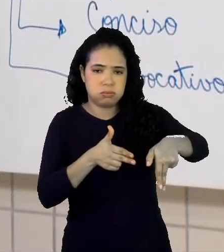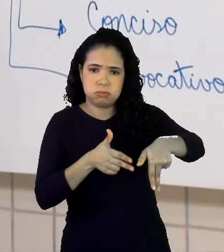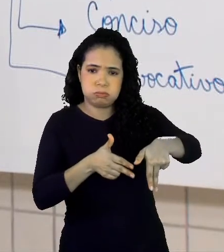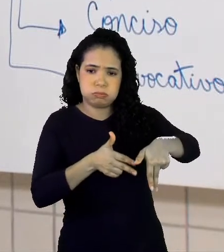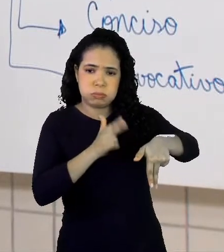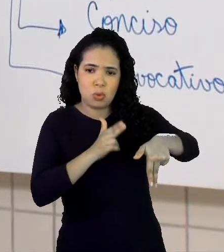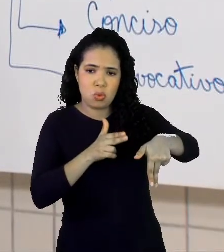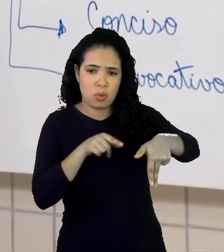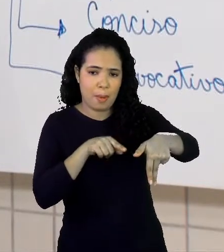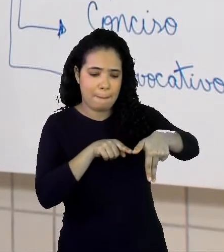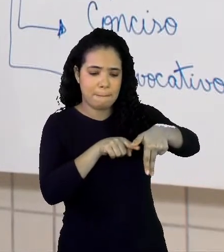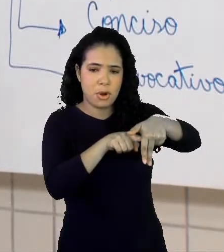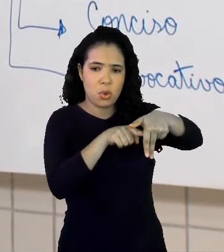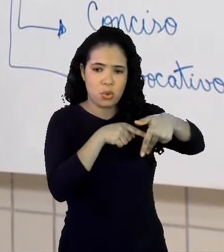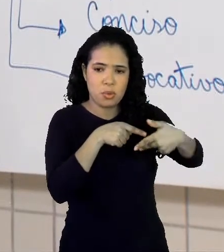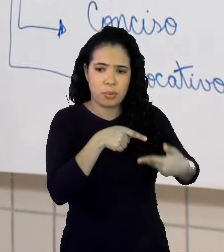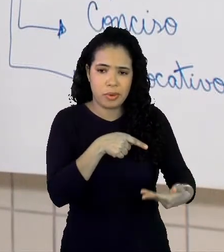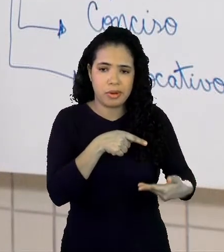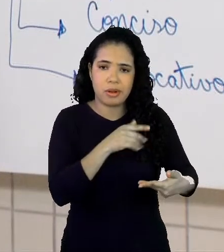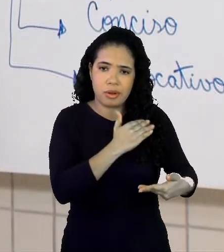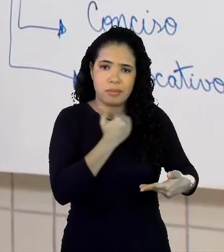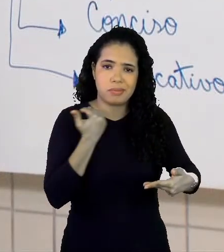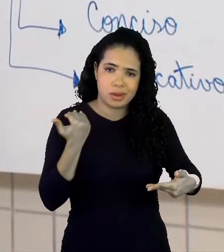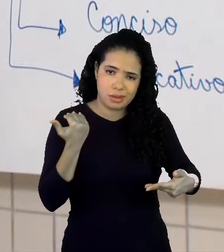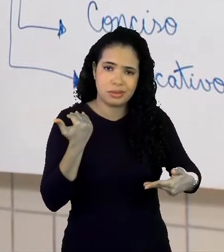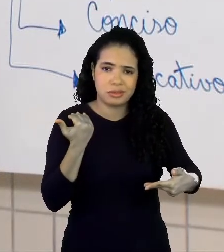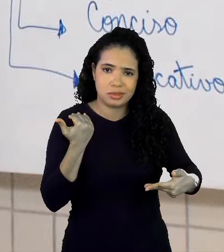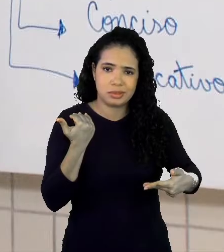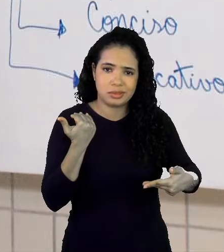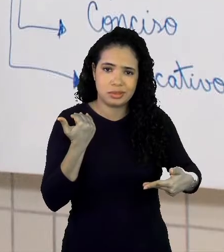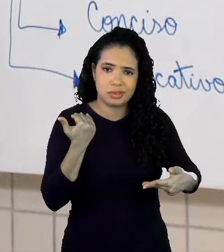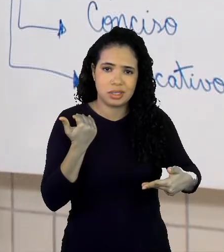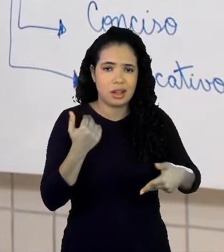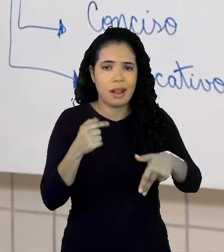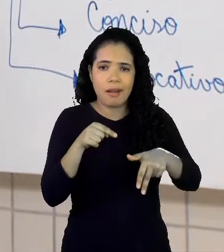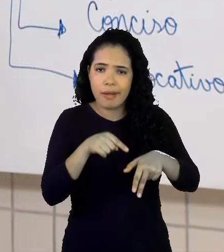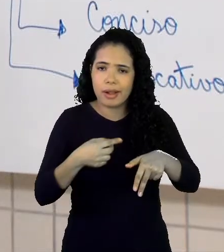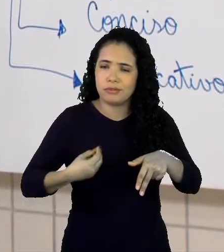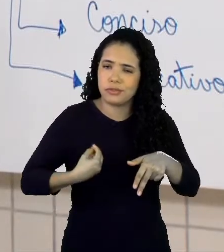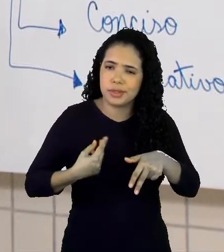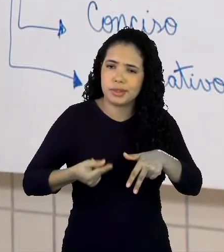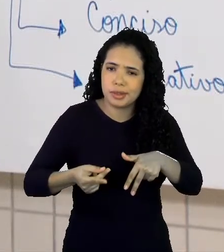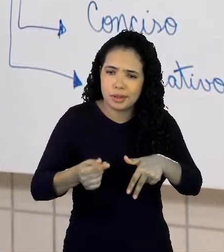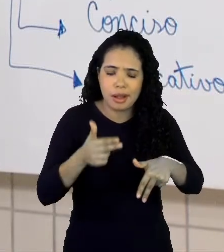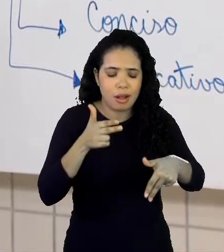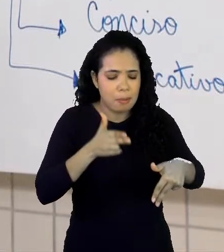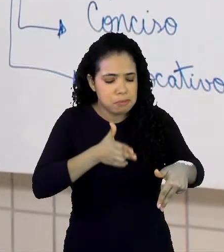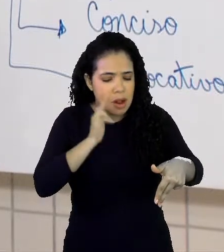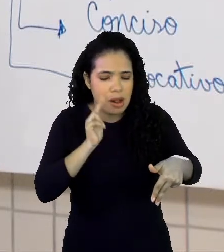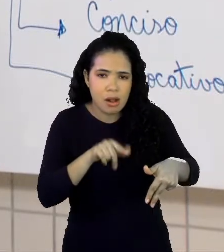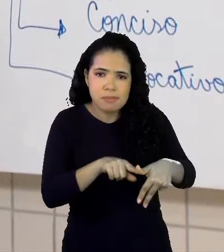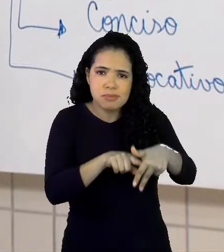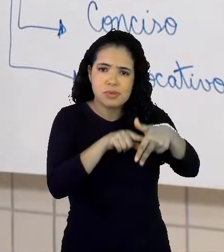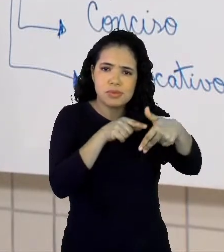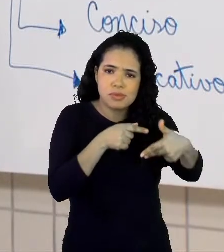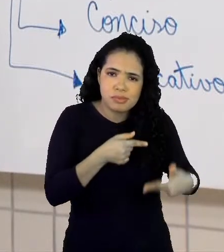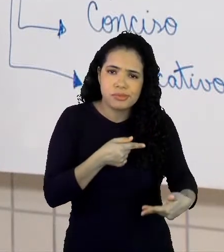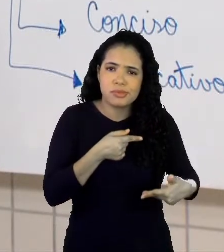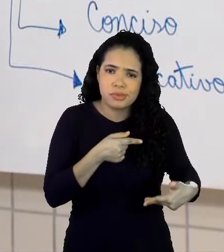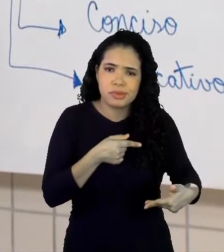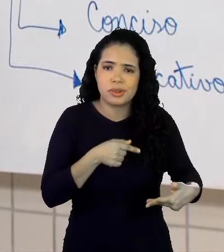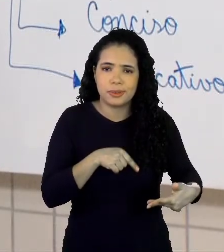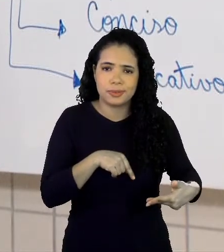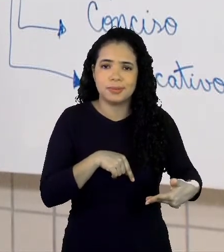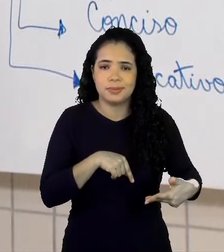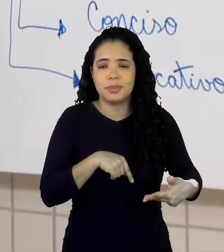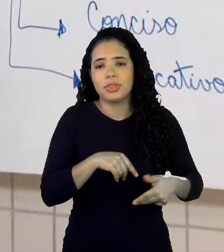personagem foi atingida por um tiro, né? E fazer toda aquela narração de como aconteceu, detalhada. Observem só que apenas